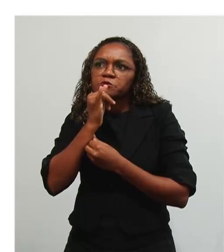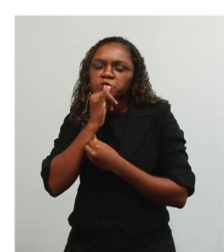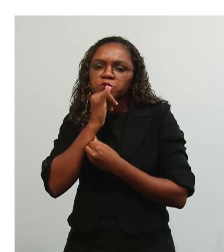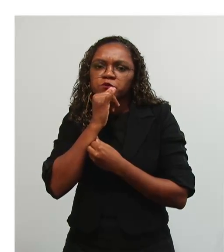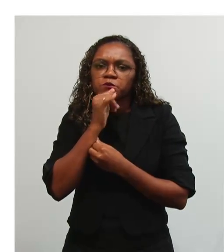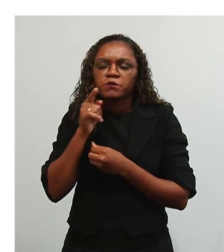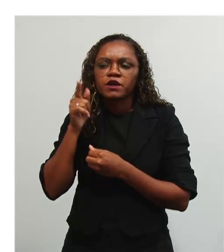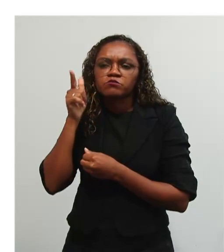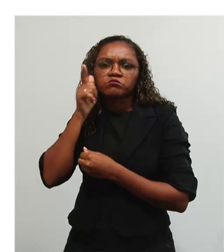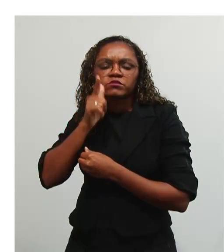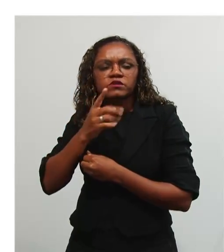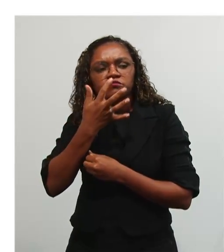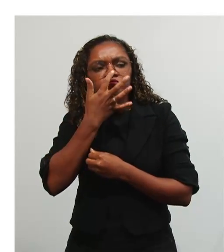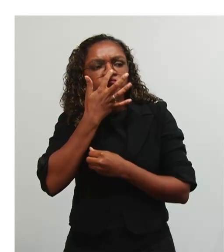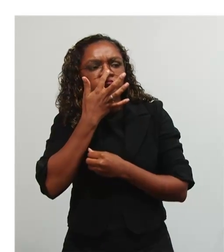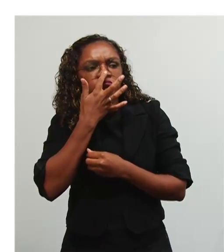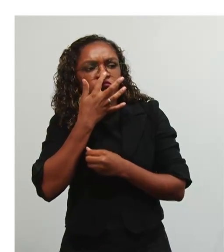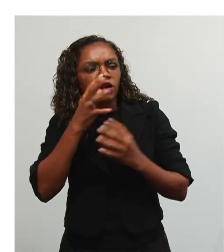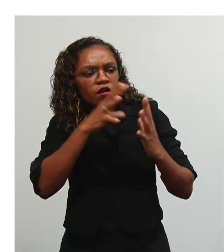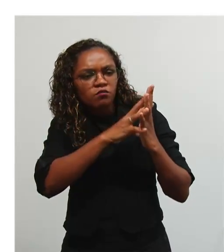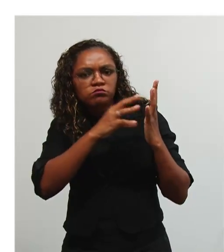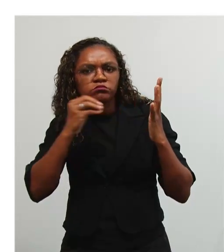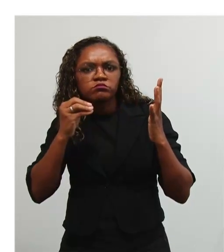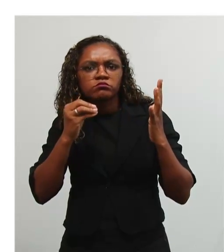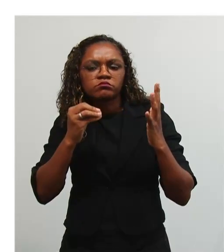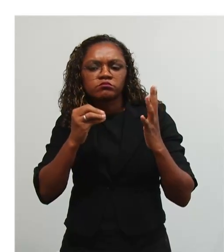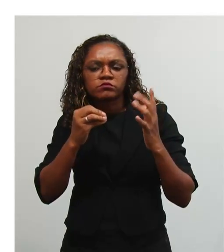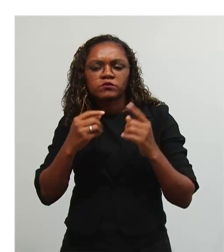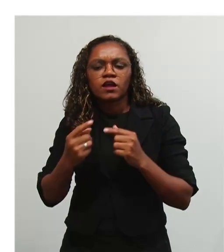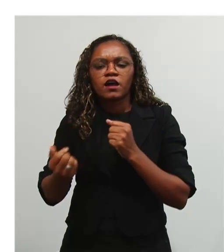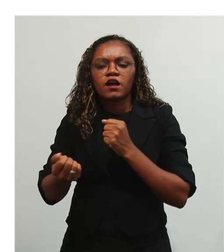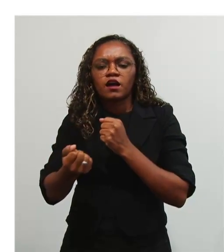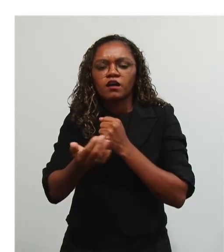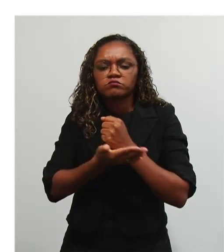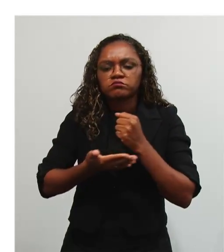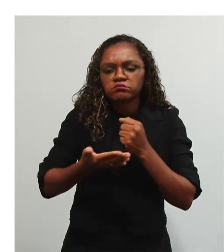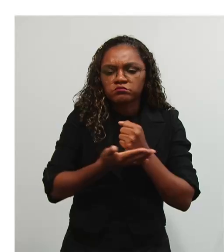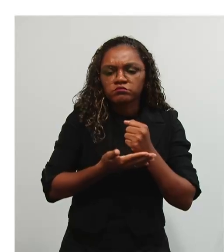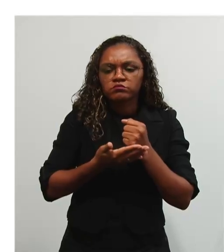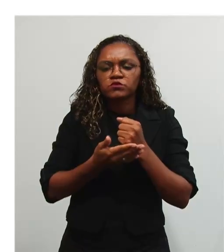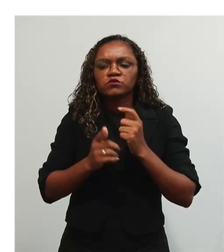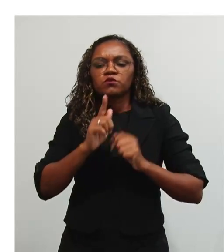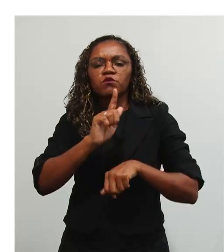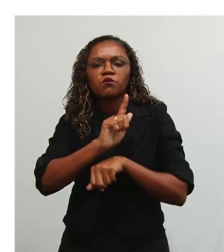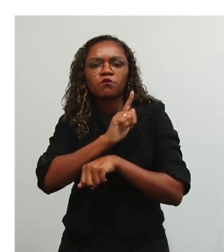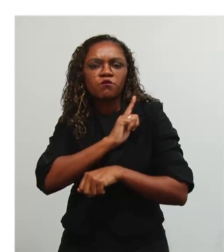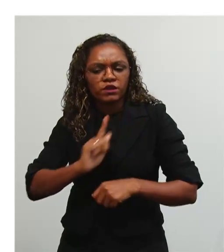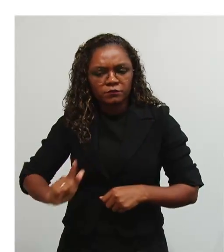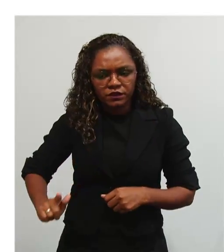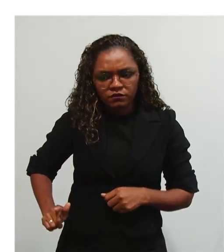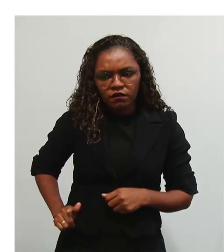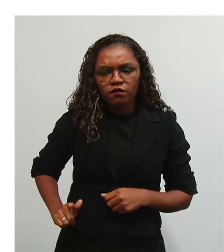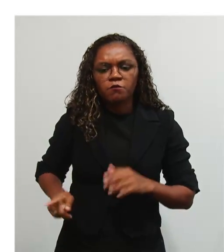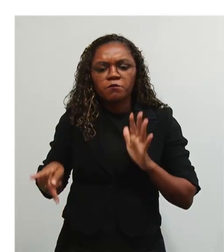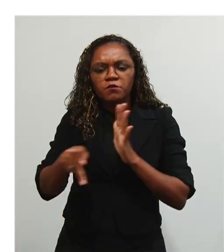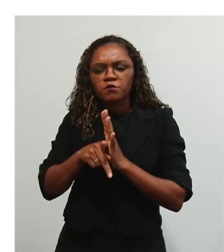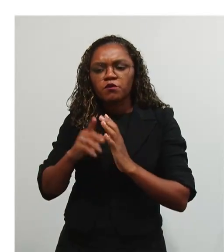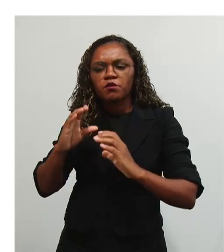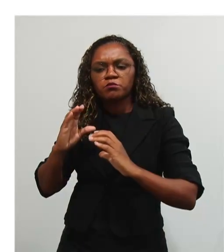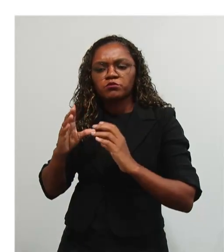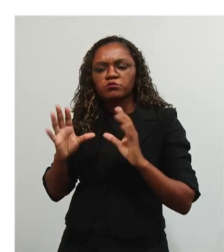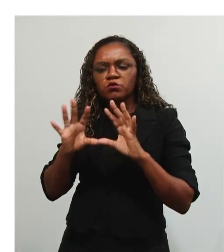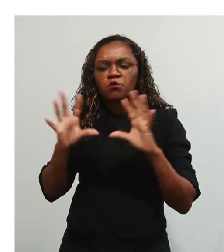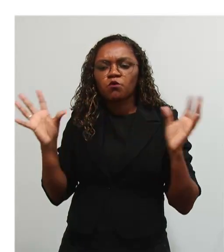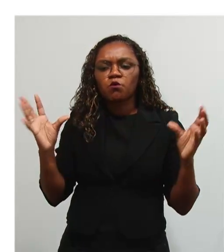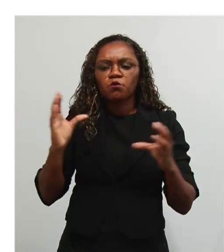manifestam estudantes que obtiveram auxílio governamental para a conclusão de cursos universitários? Então, isso também é uma pergunta interessante, mas